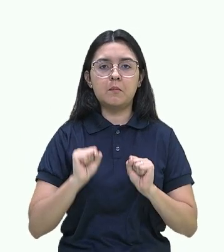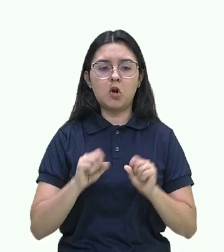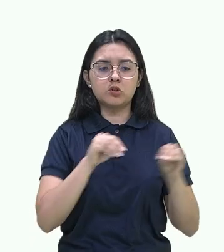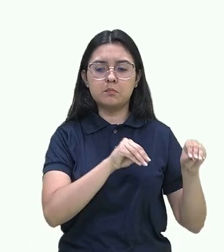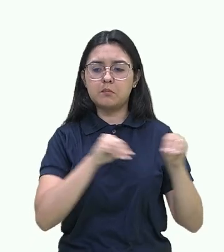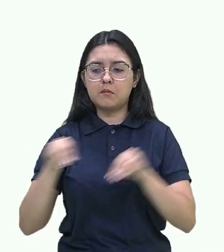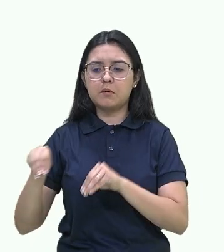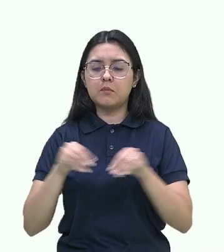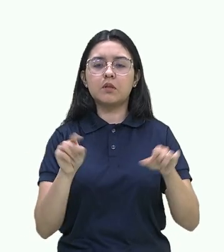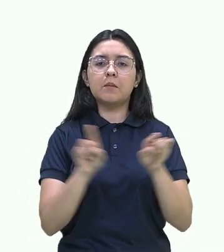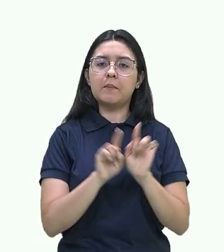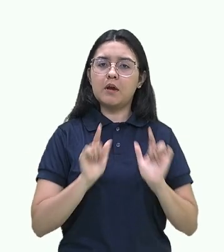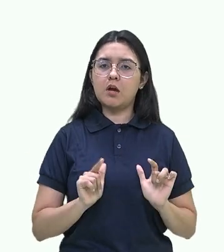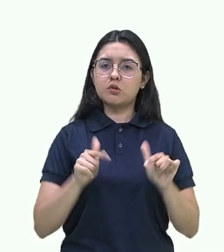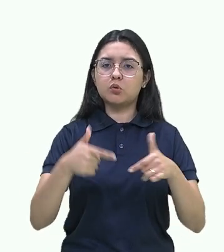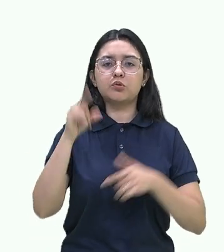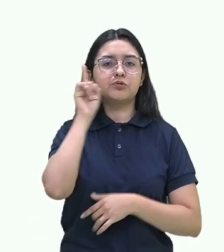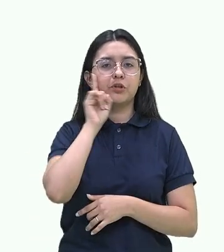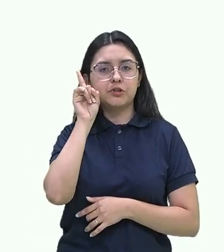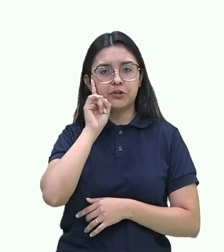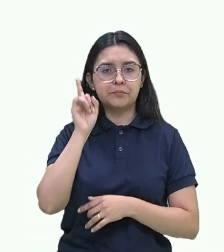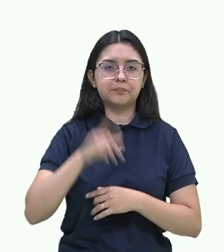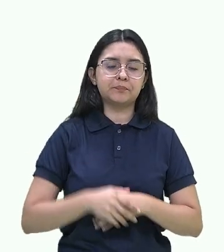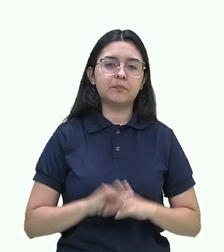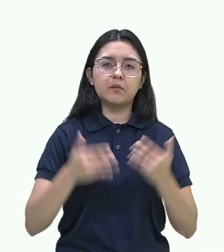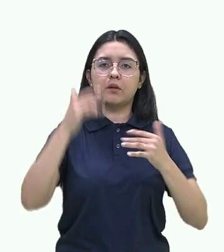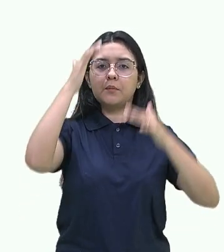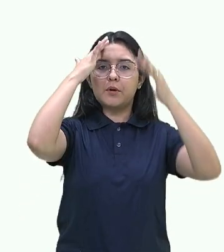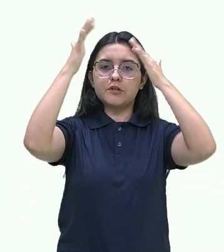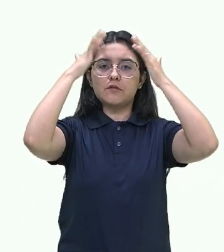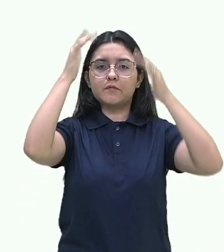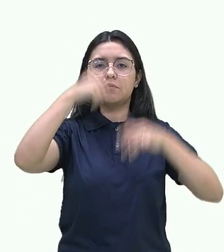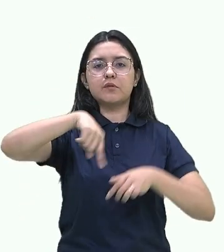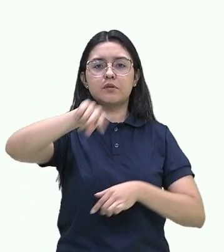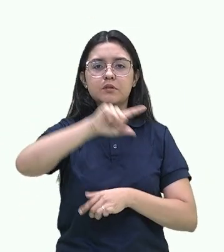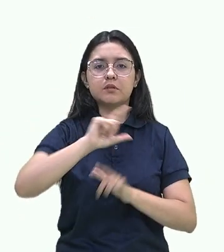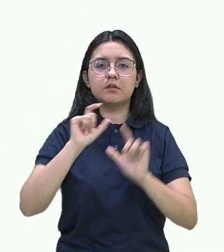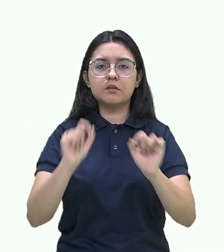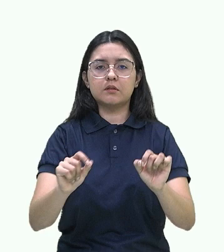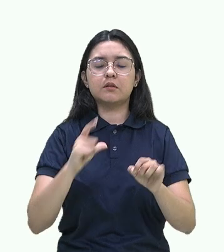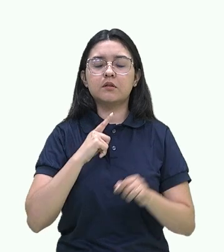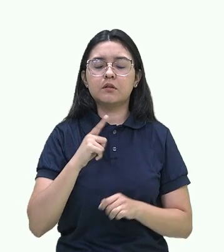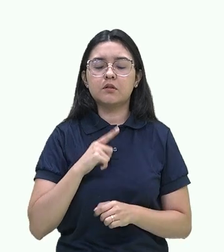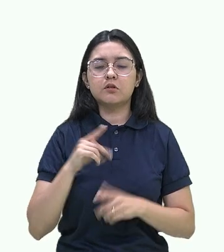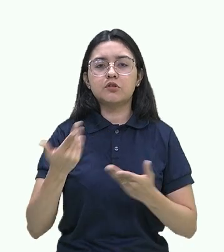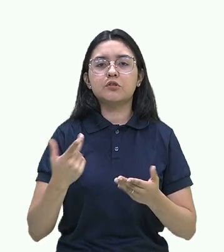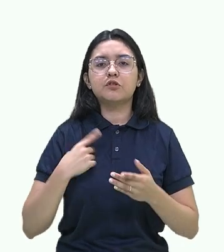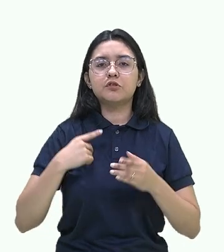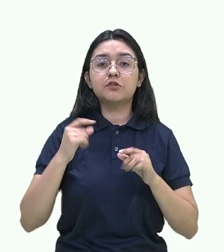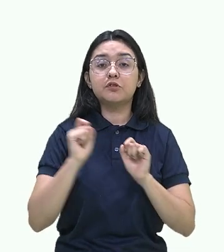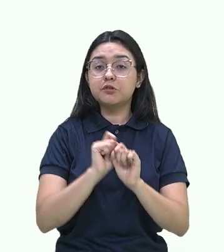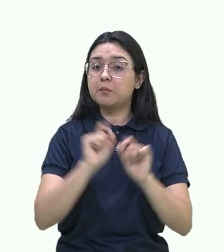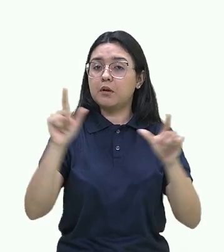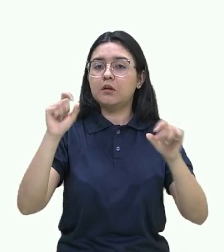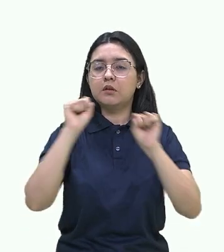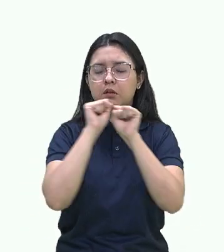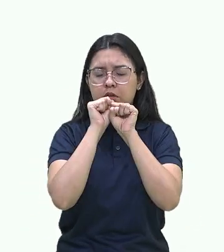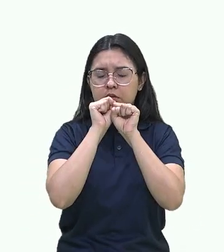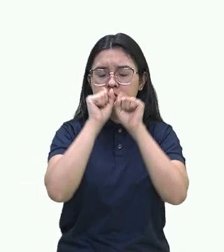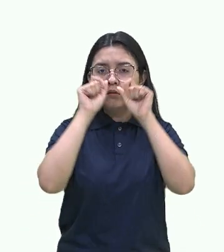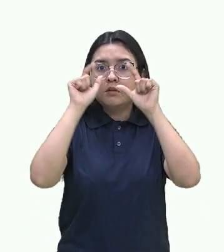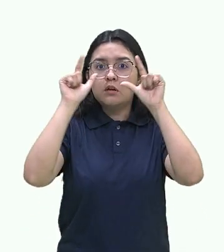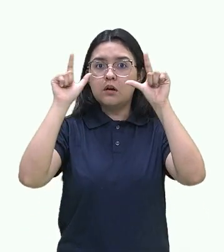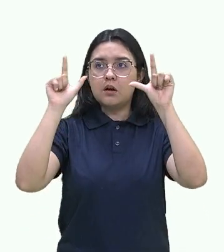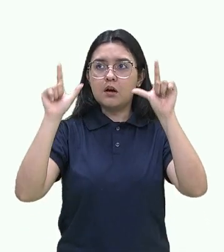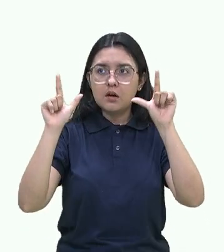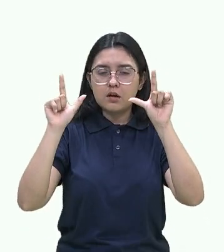execute tarefas cotidianas. Imaginem vocês que desde levantar de manhã, você abriu os olhos, já